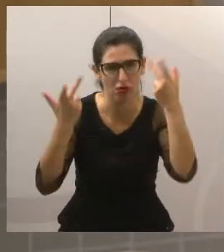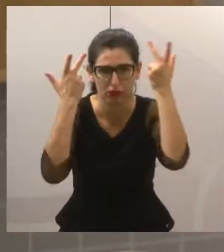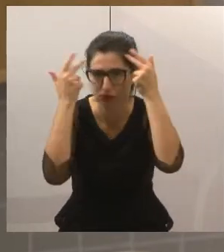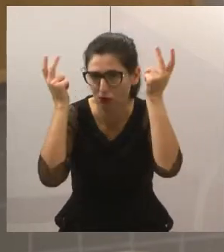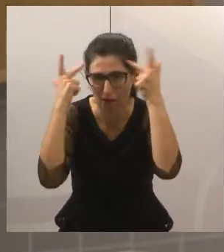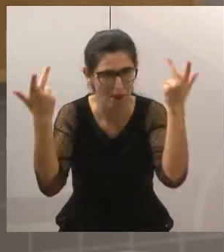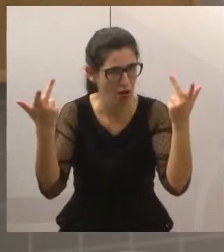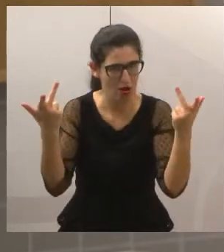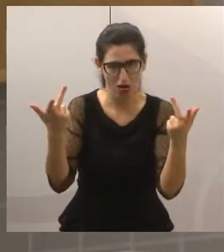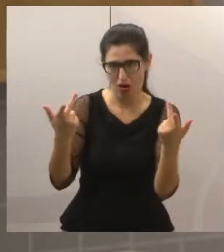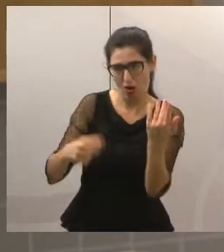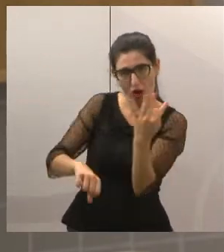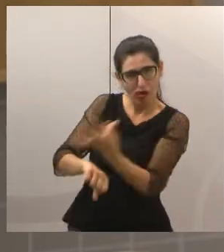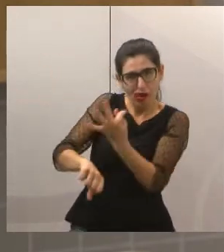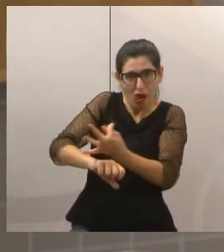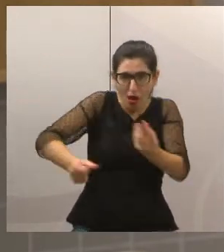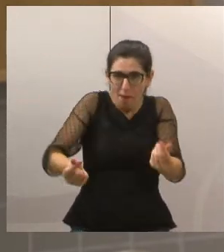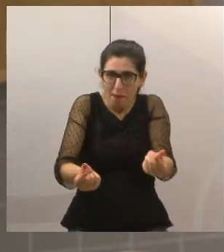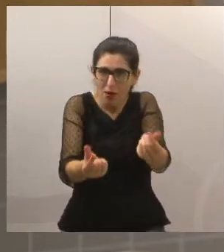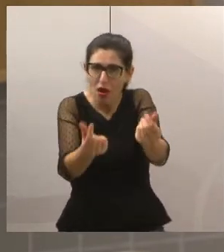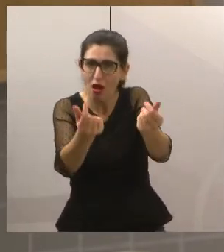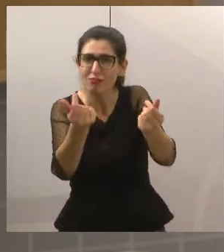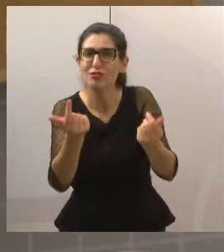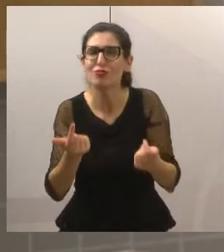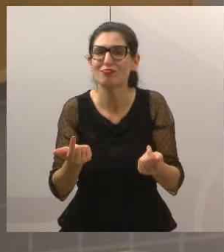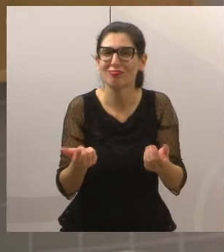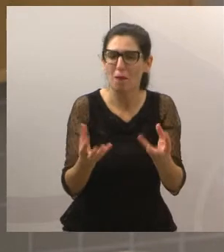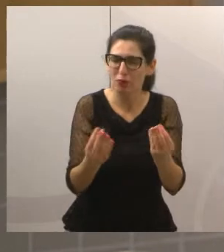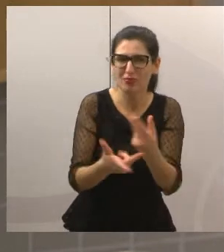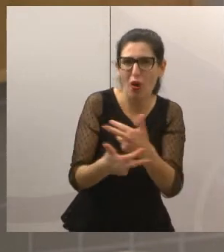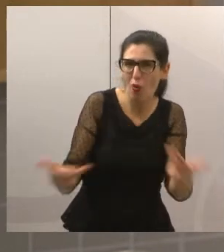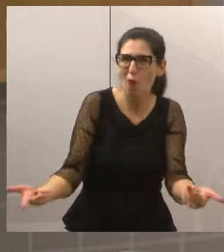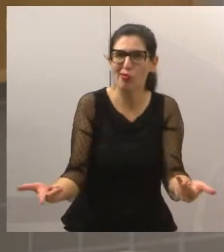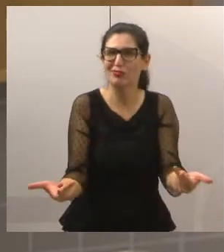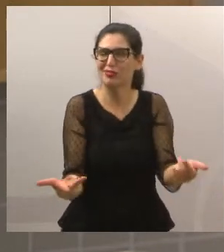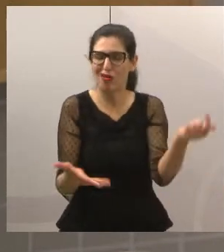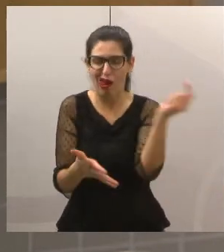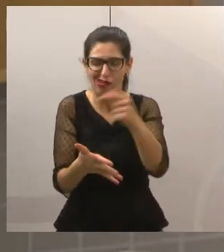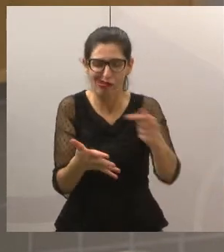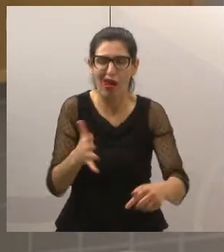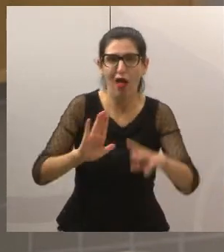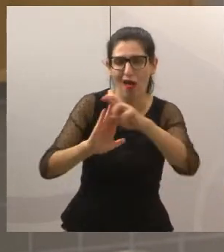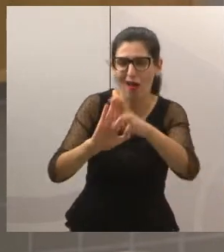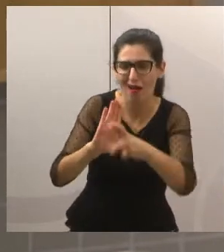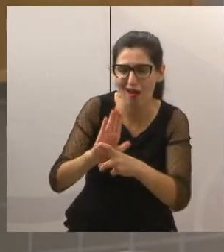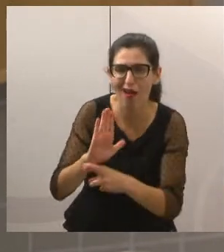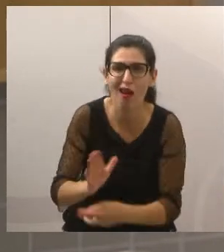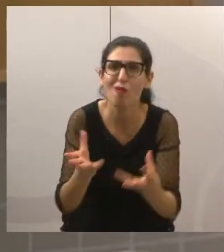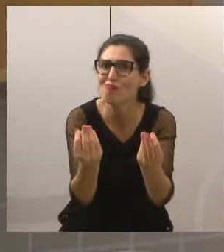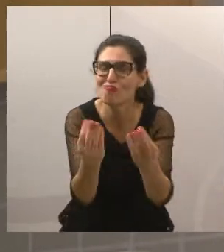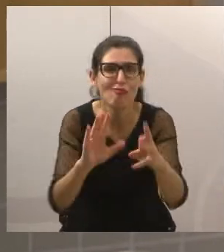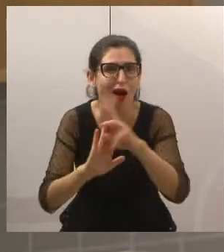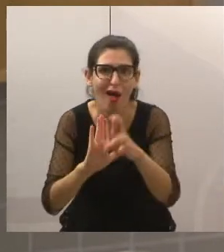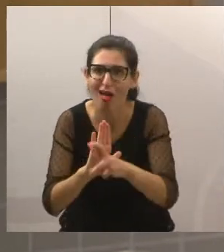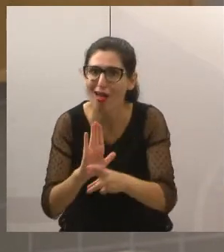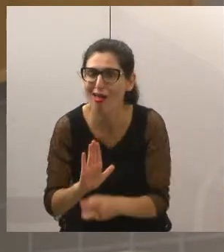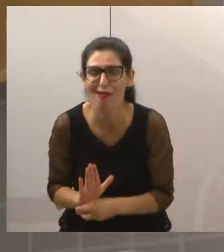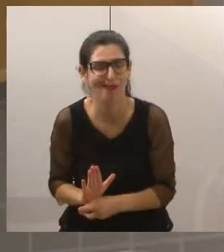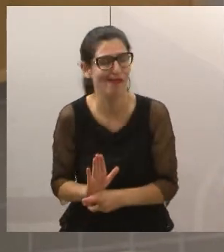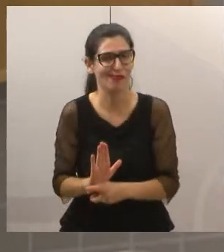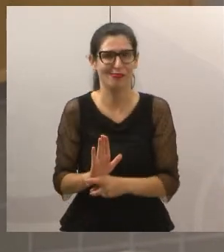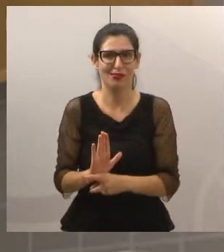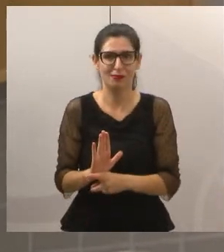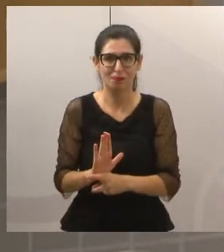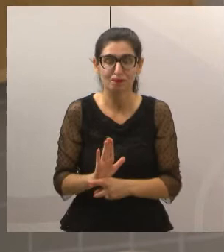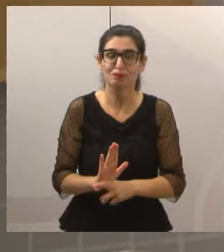preço, que deixa a licitação um pouco mais longa, mas assegura a qualidade, né, que a empresa que postule entrar